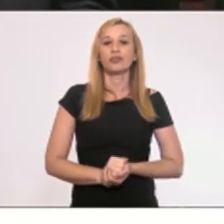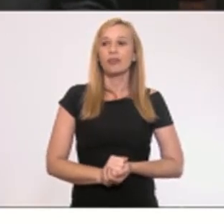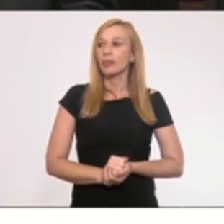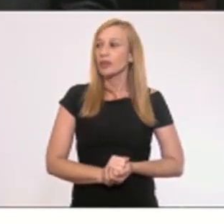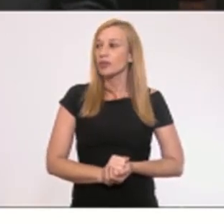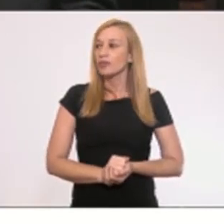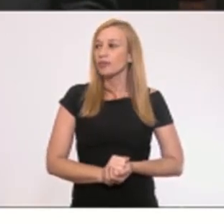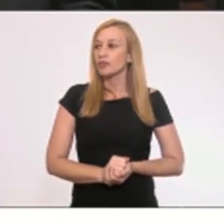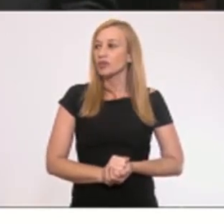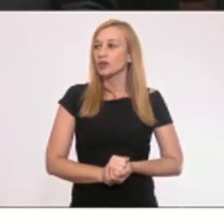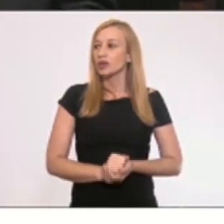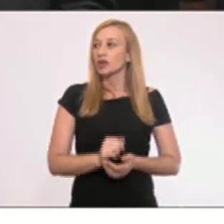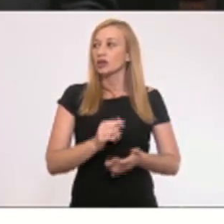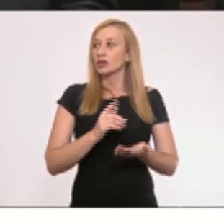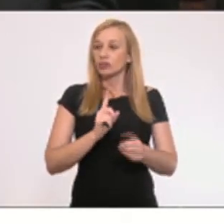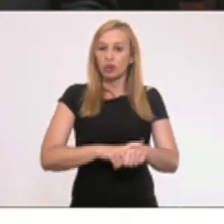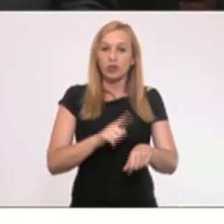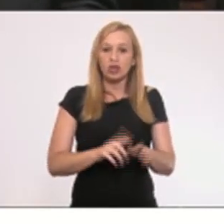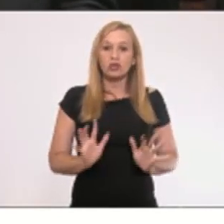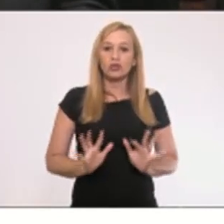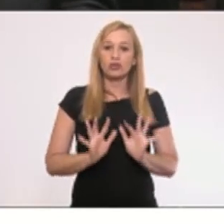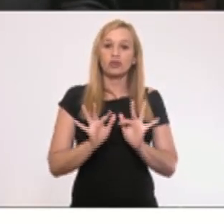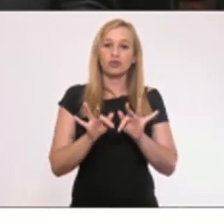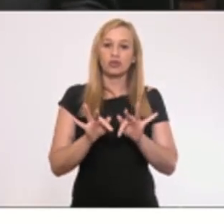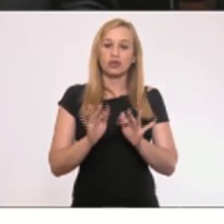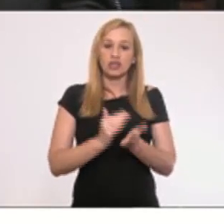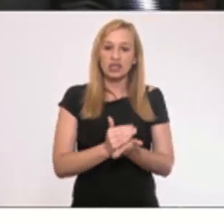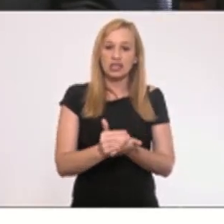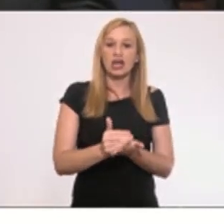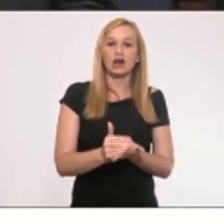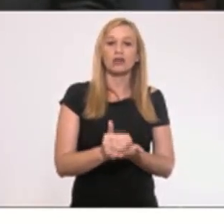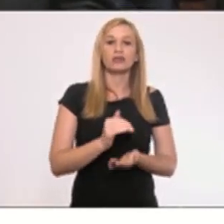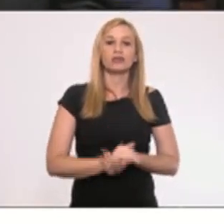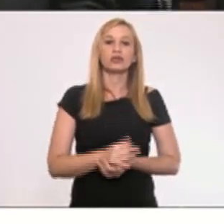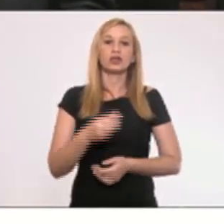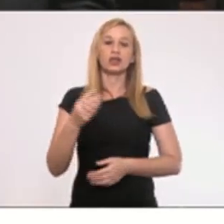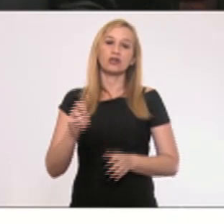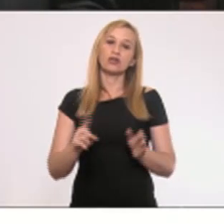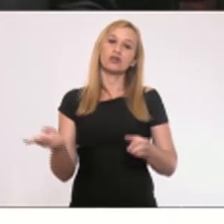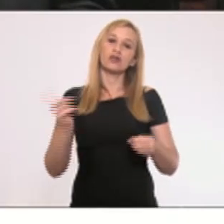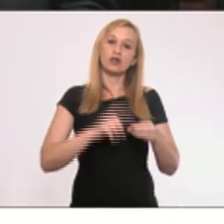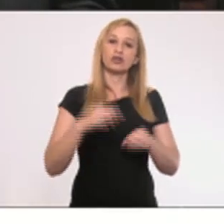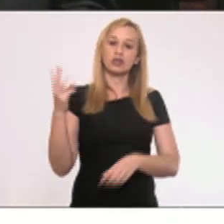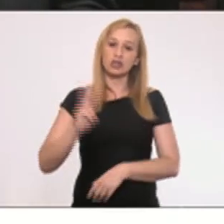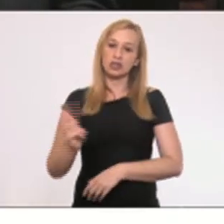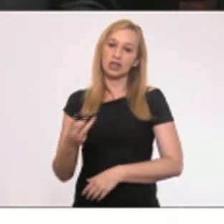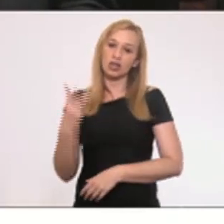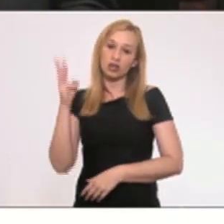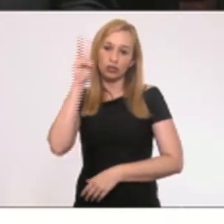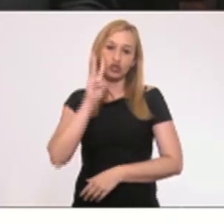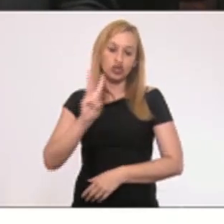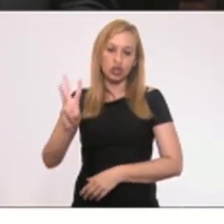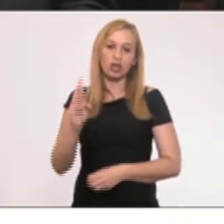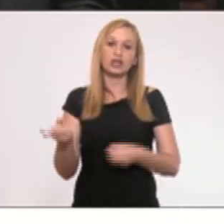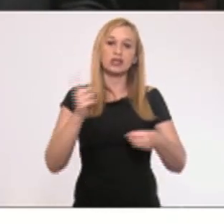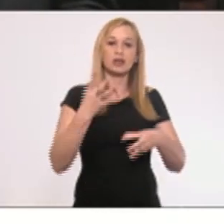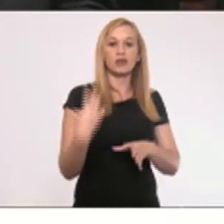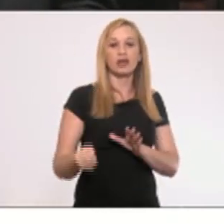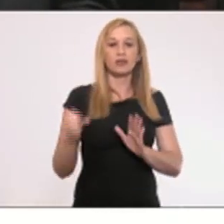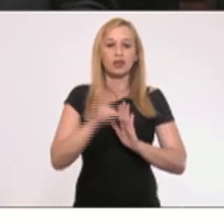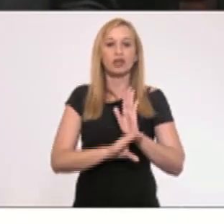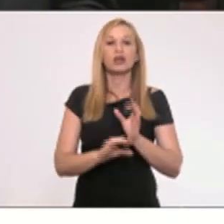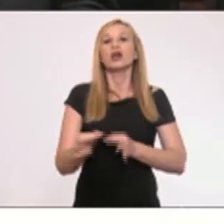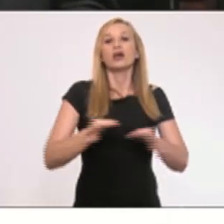para dispor de expediente inicial e final na forma que menciona. Retorna ao terceiro dia para recebimento de emendas. Em primeira discussão, projeto